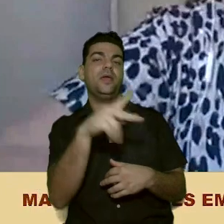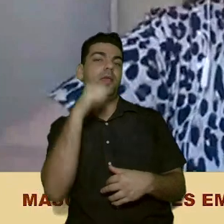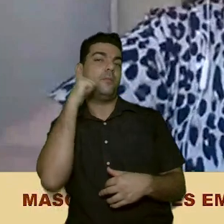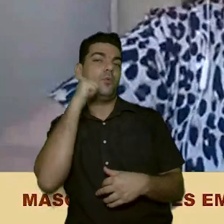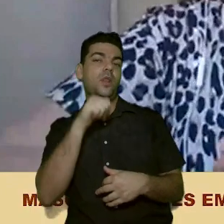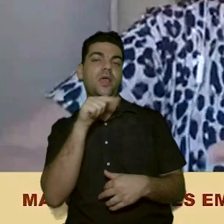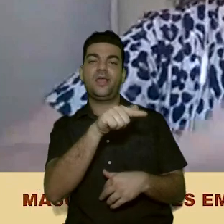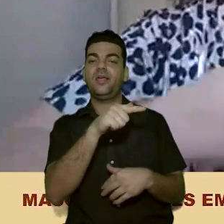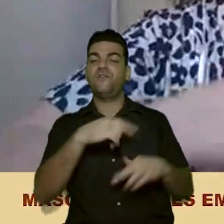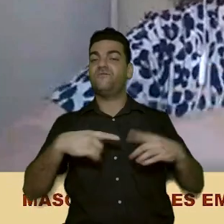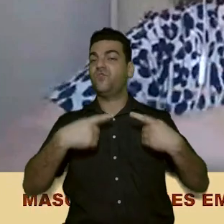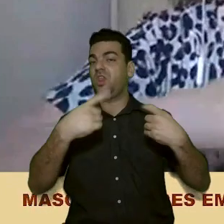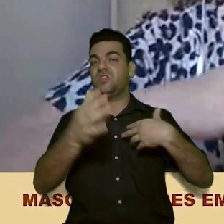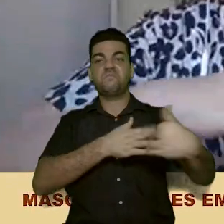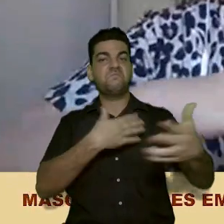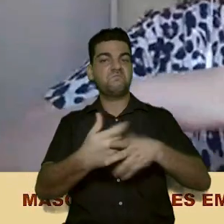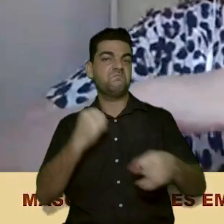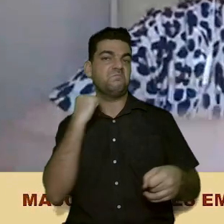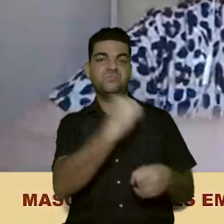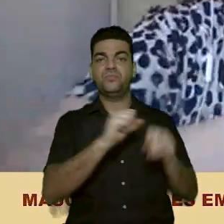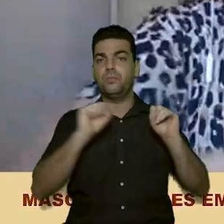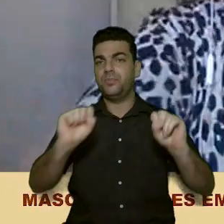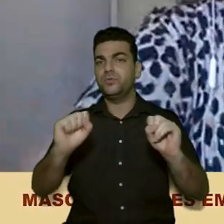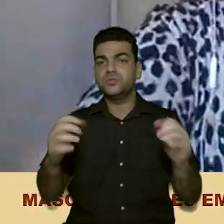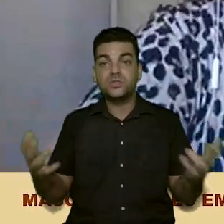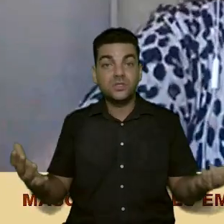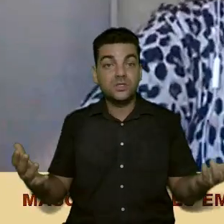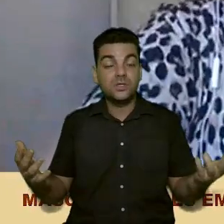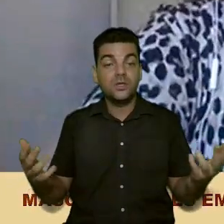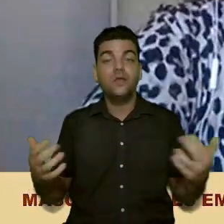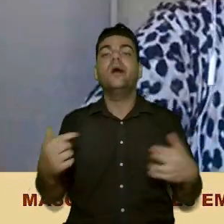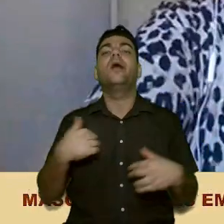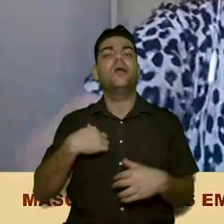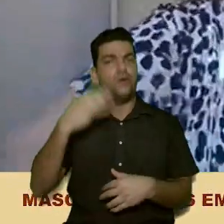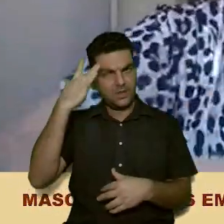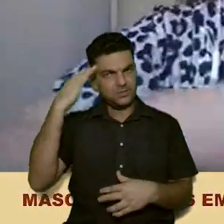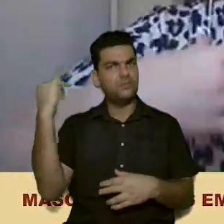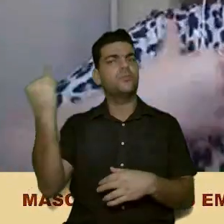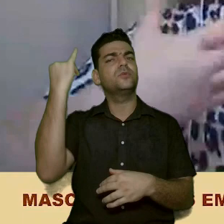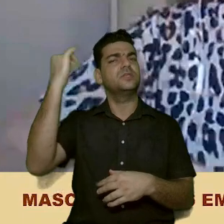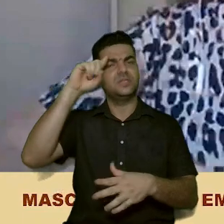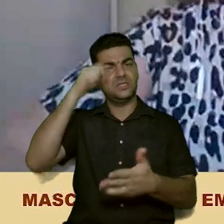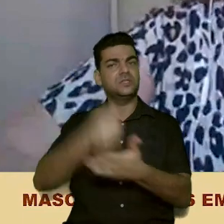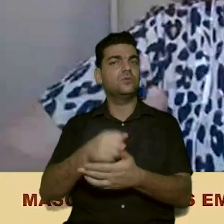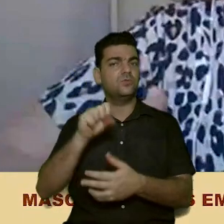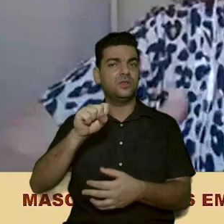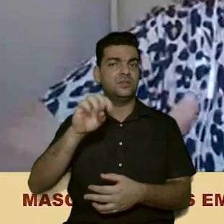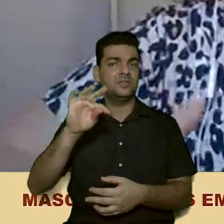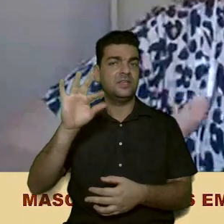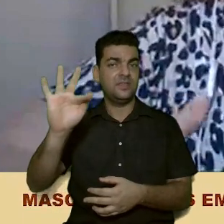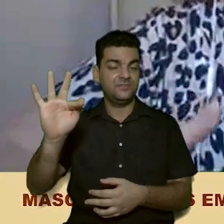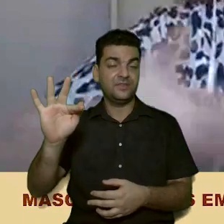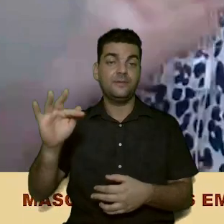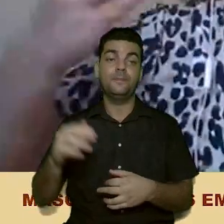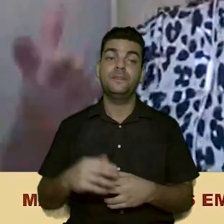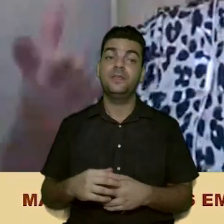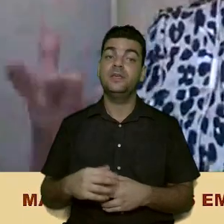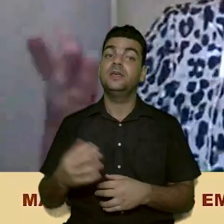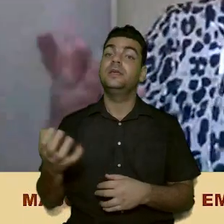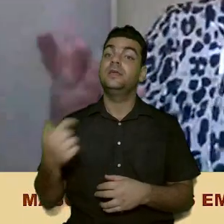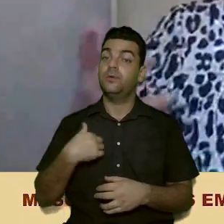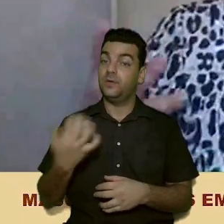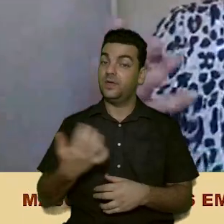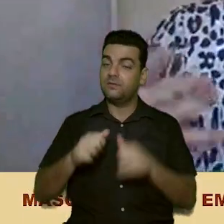ela sofreu. Né? Então, eu acredito que esse seja um marco histórico muito relevante e que eu espero que expanda,